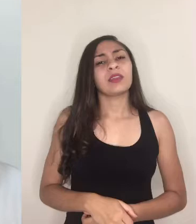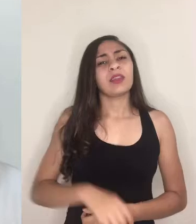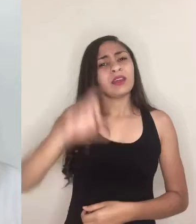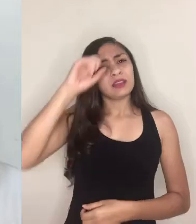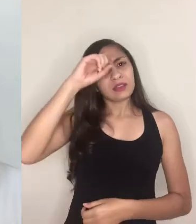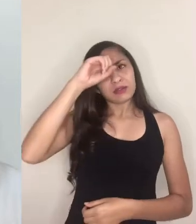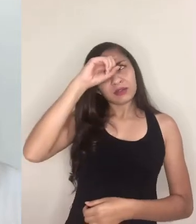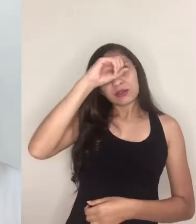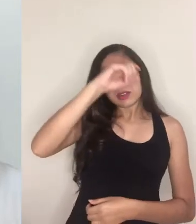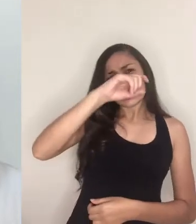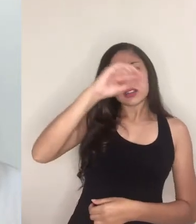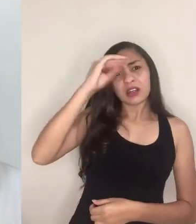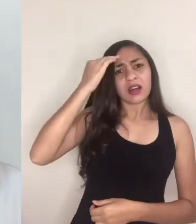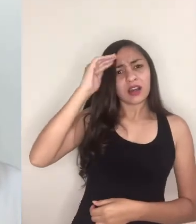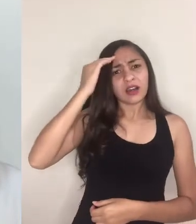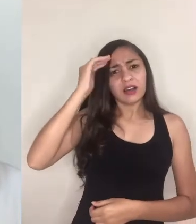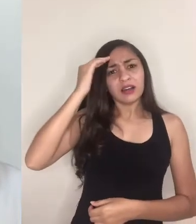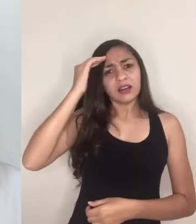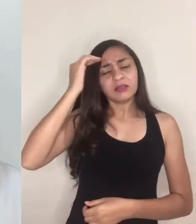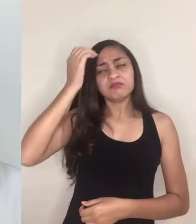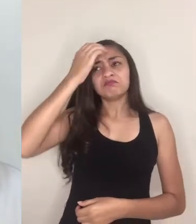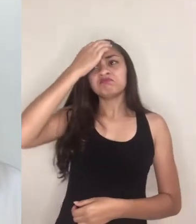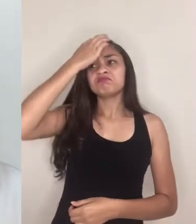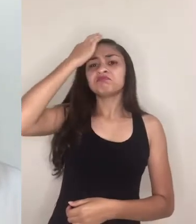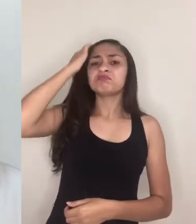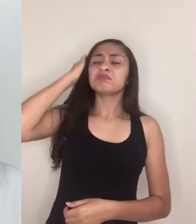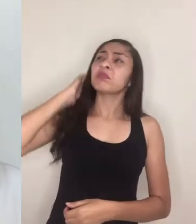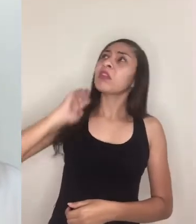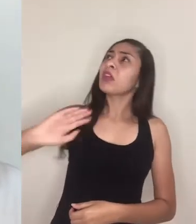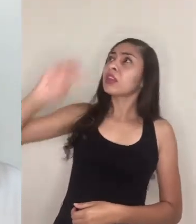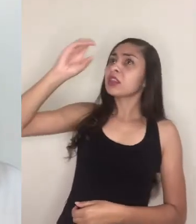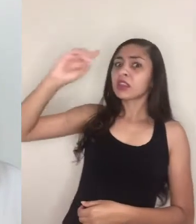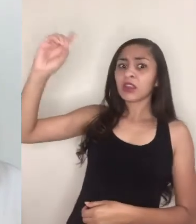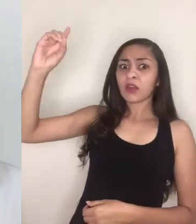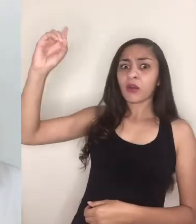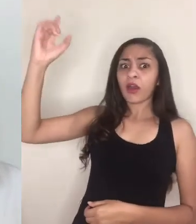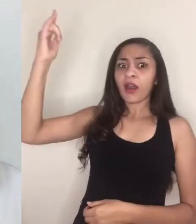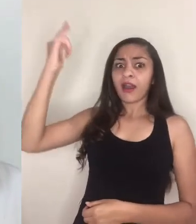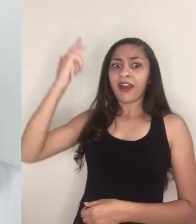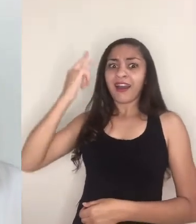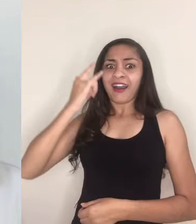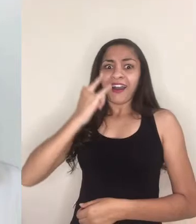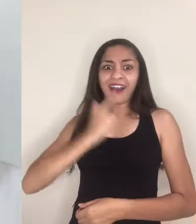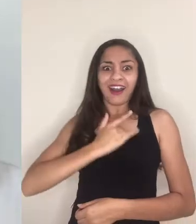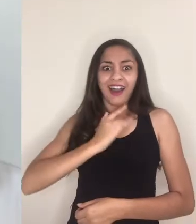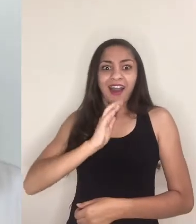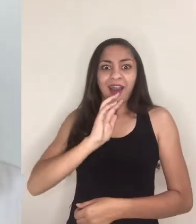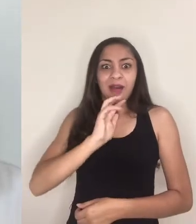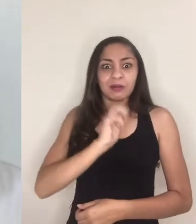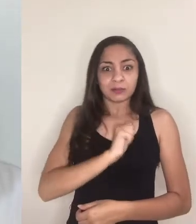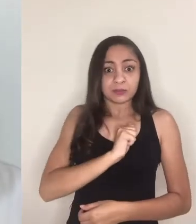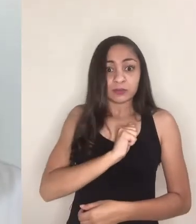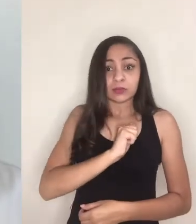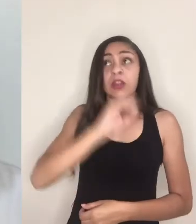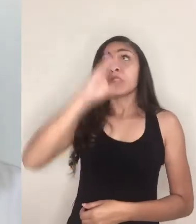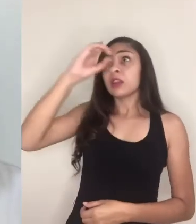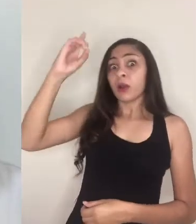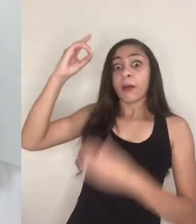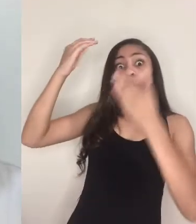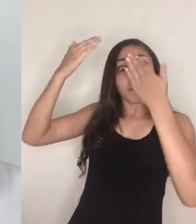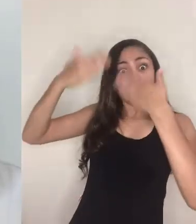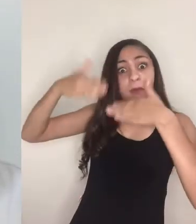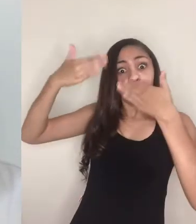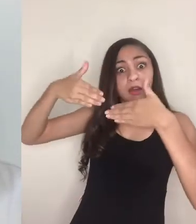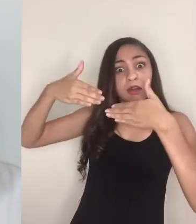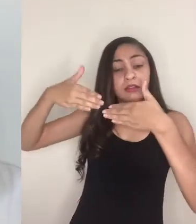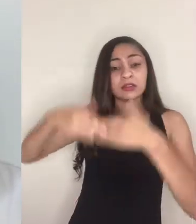difícil entender que mesmo nos amando, Deus nos prova por meio das aflições,